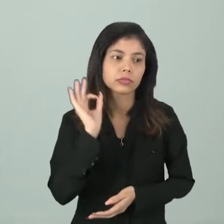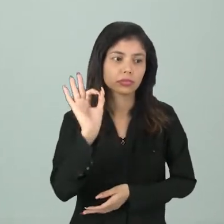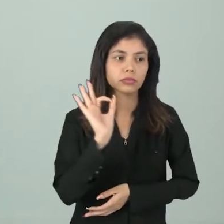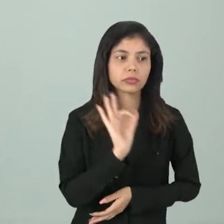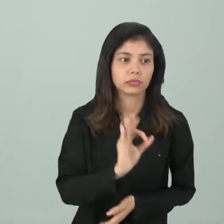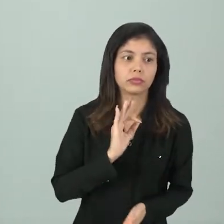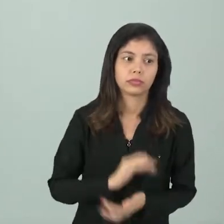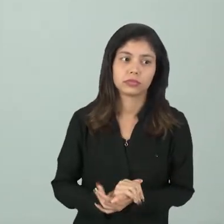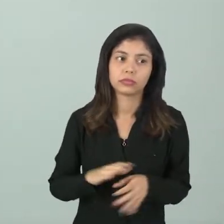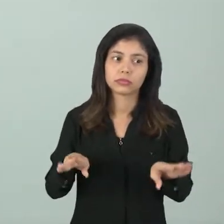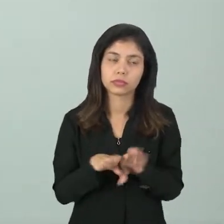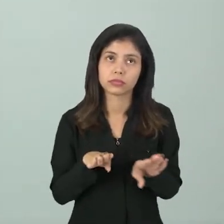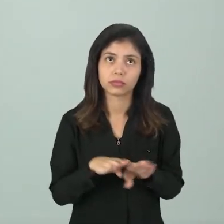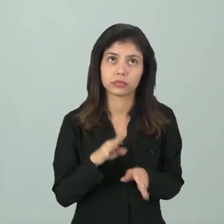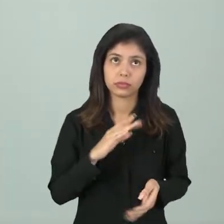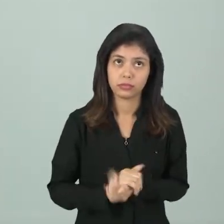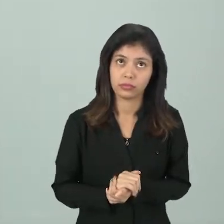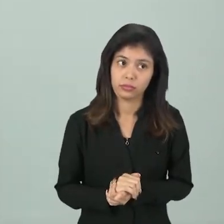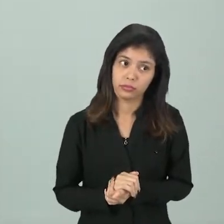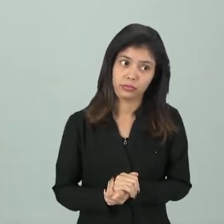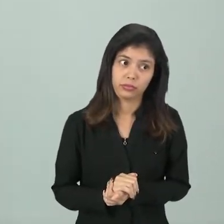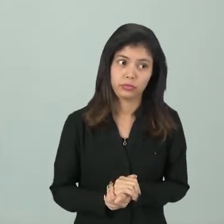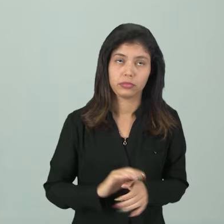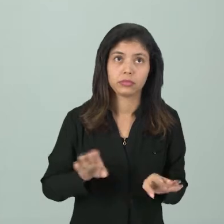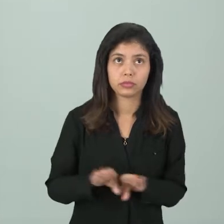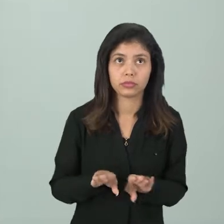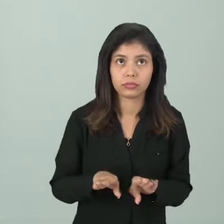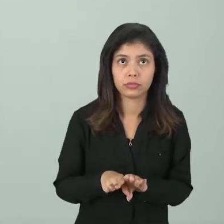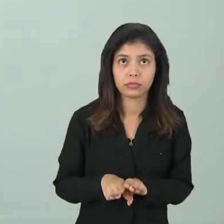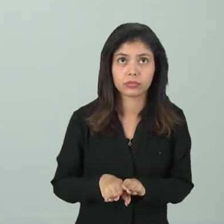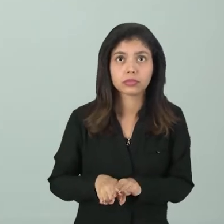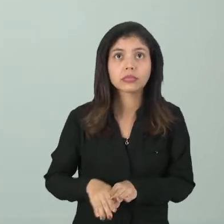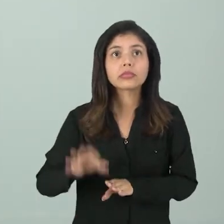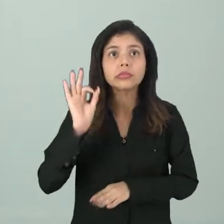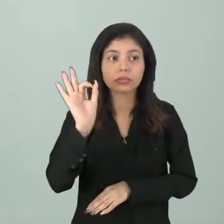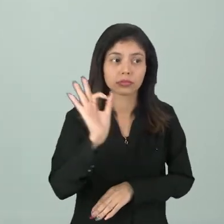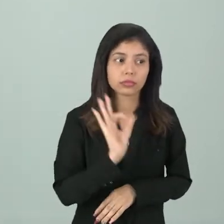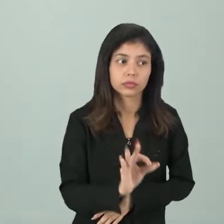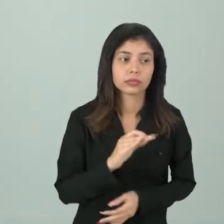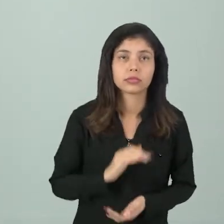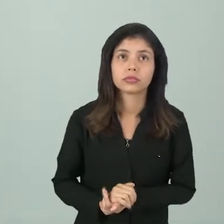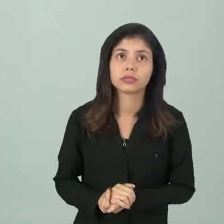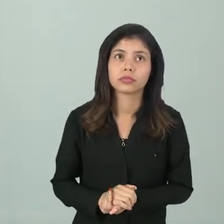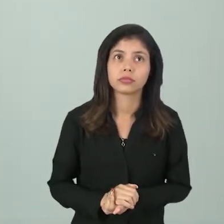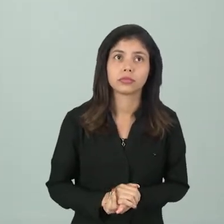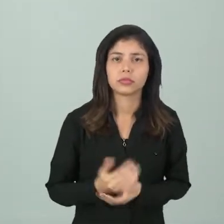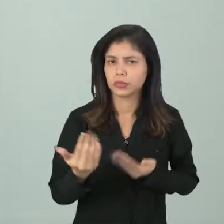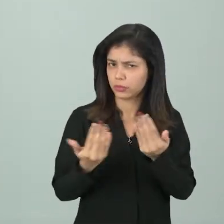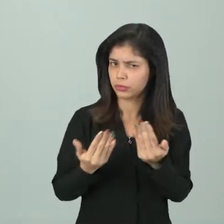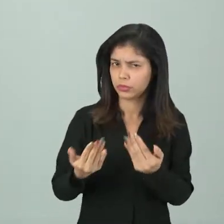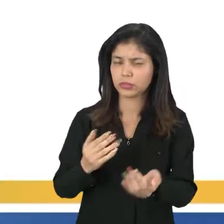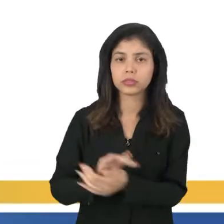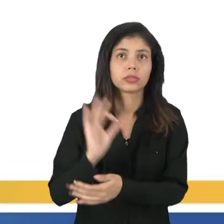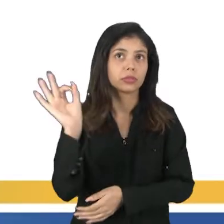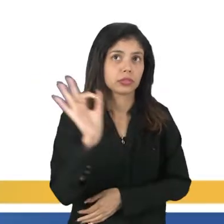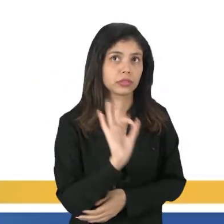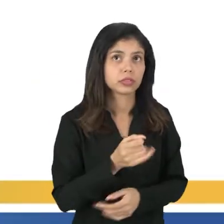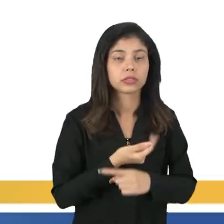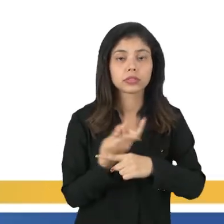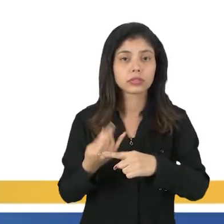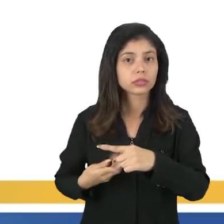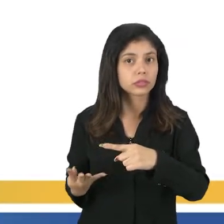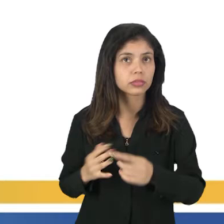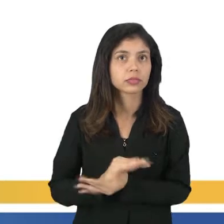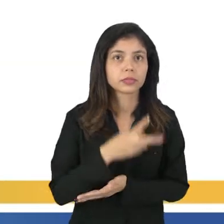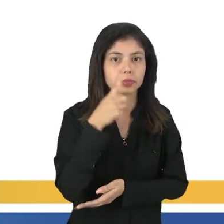porcentagens, ok? Então vamos ver aqui a parte de frações e porcentagens. Podemos sempre associar porcentagens a frações